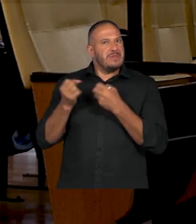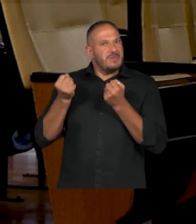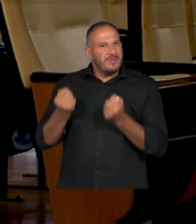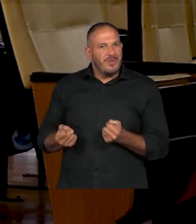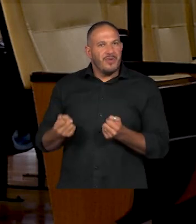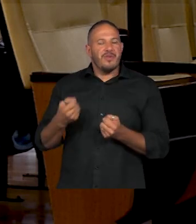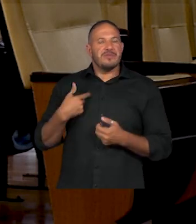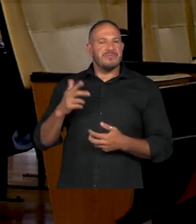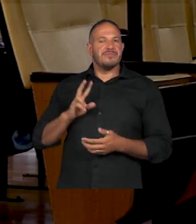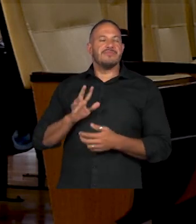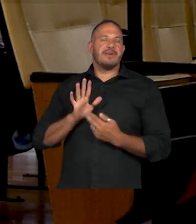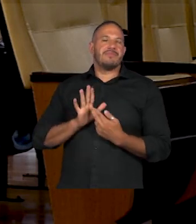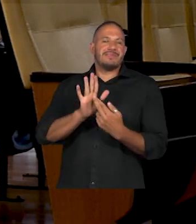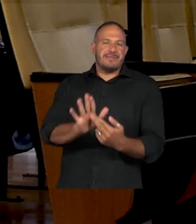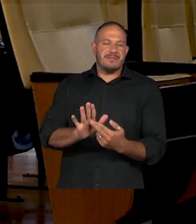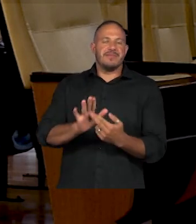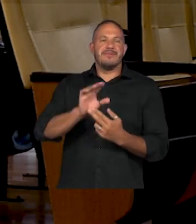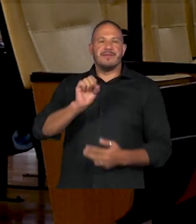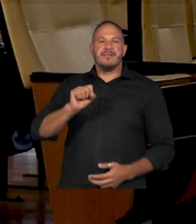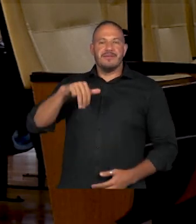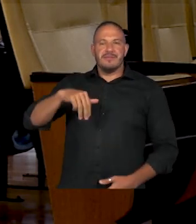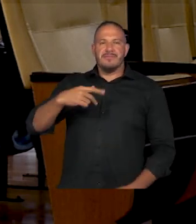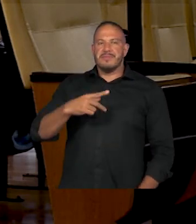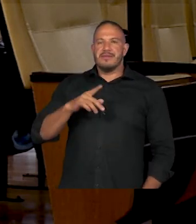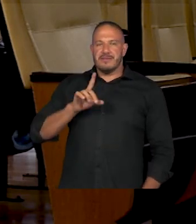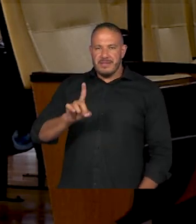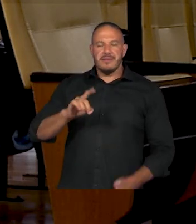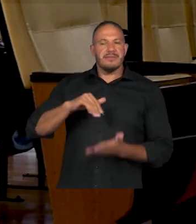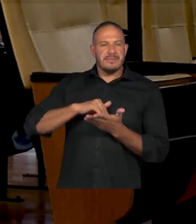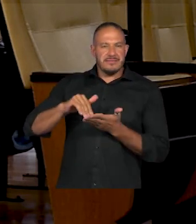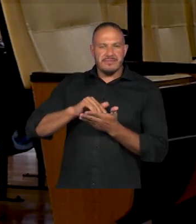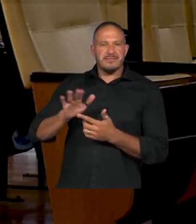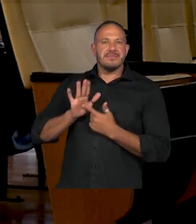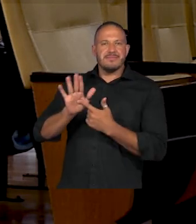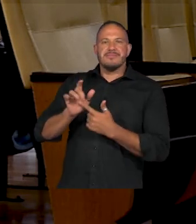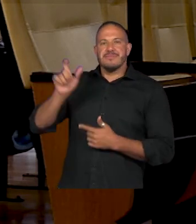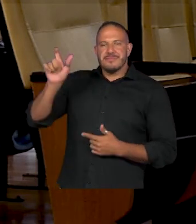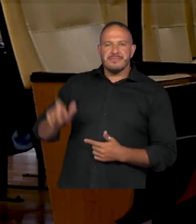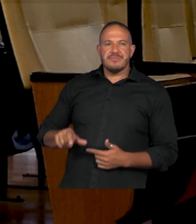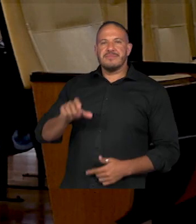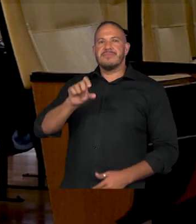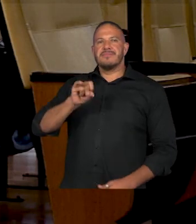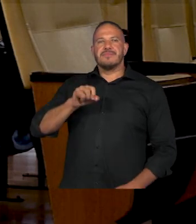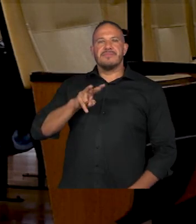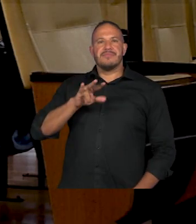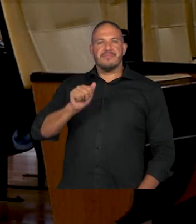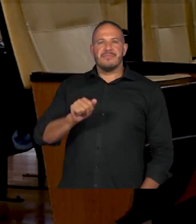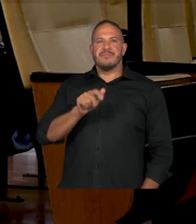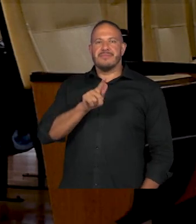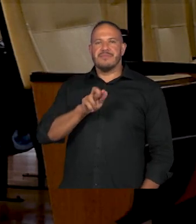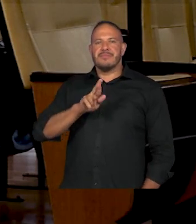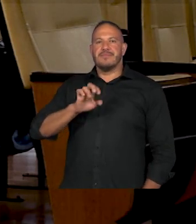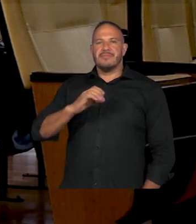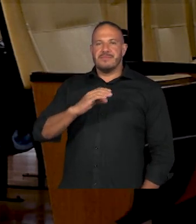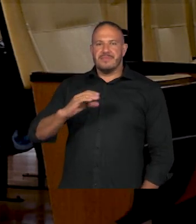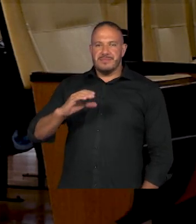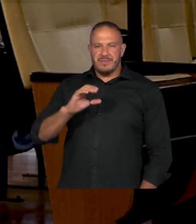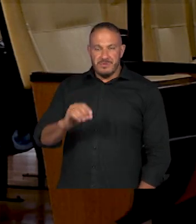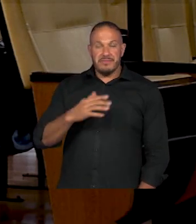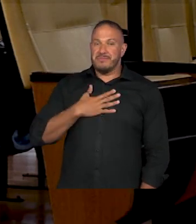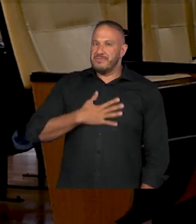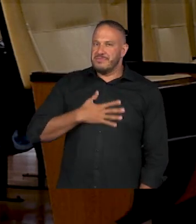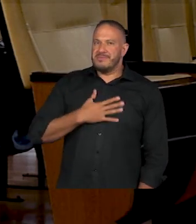a SMPED, representando a nossa secretária Silvia Greco, né? E eu fico muito feliz e honrada